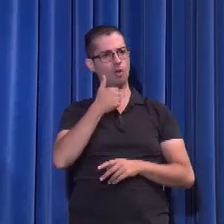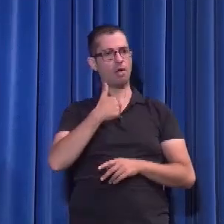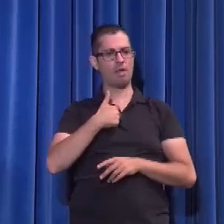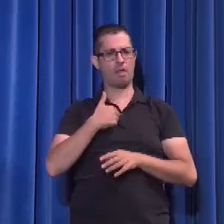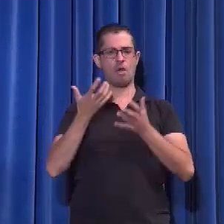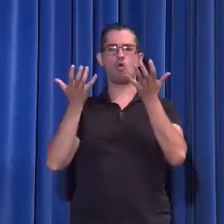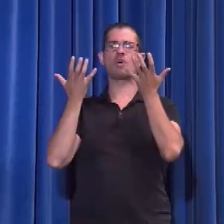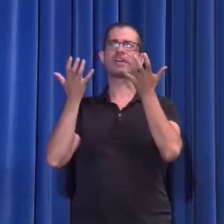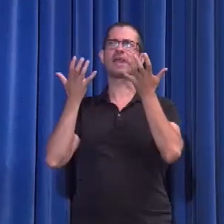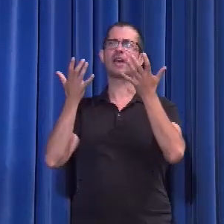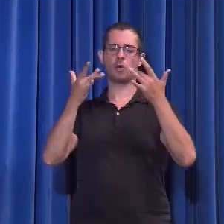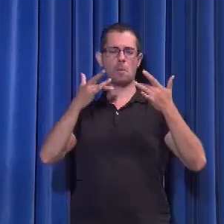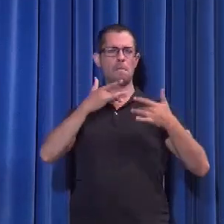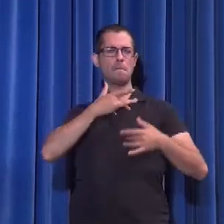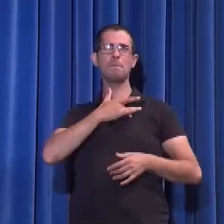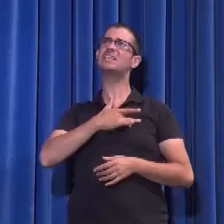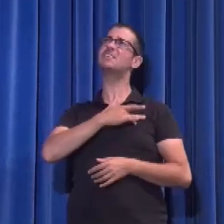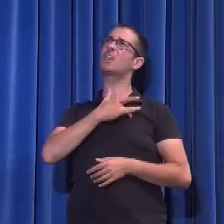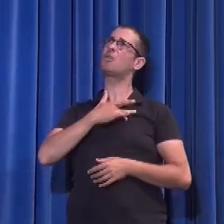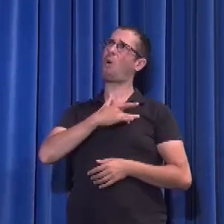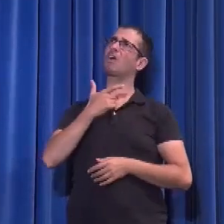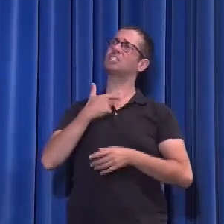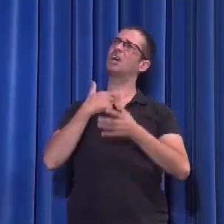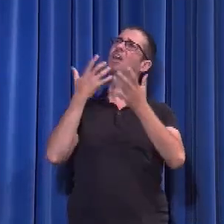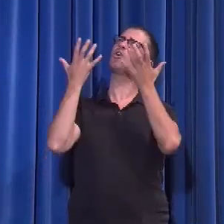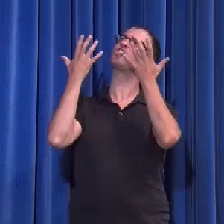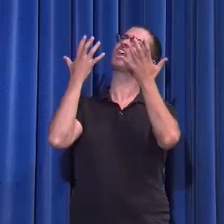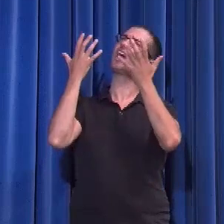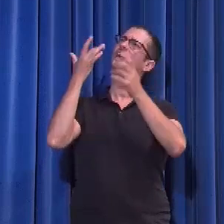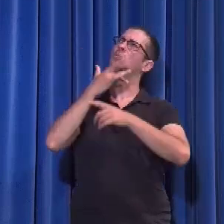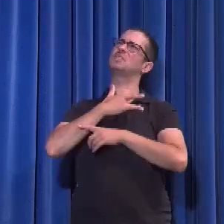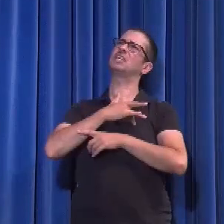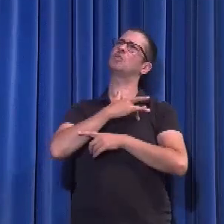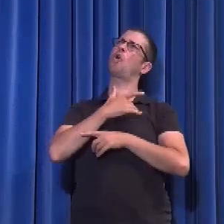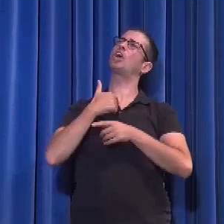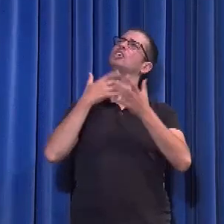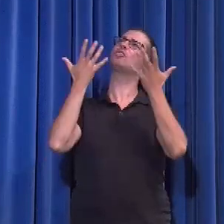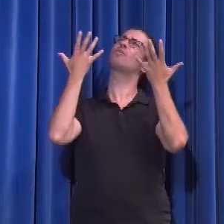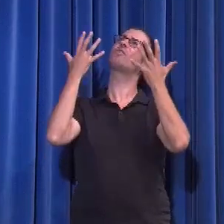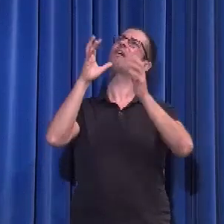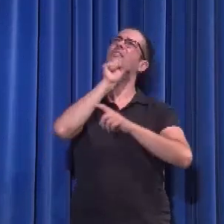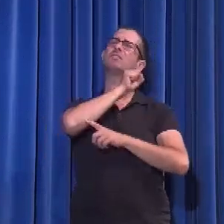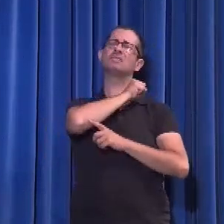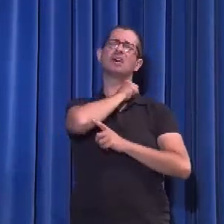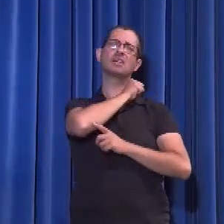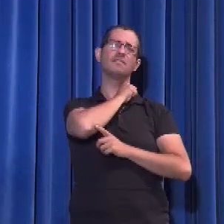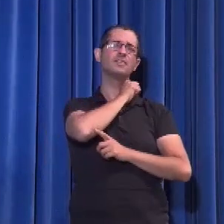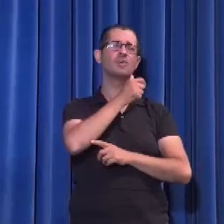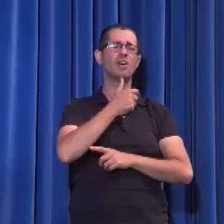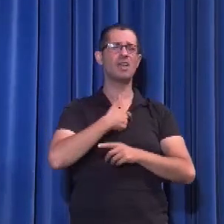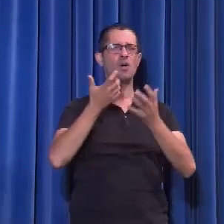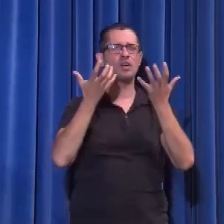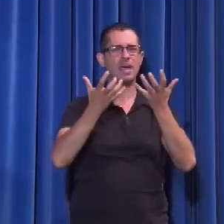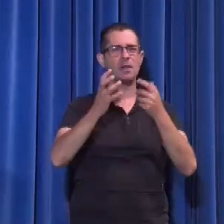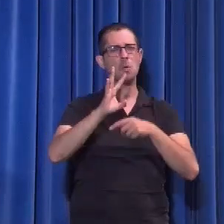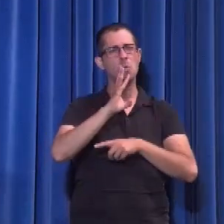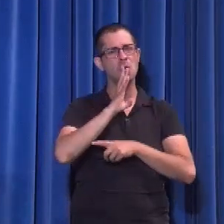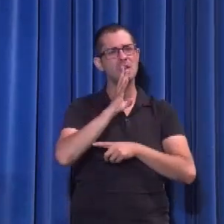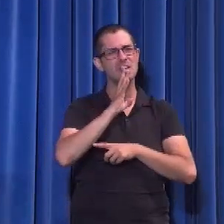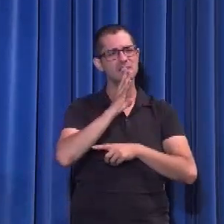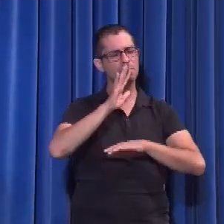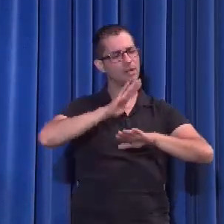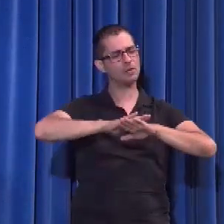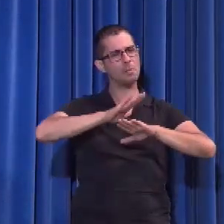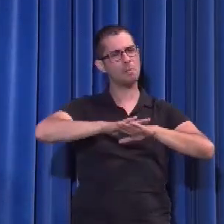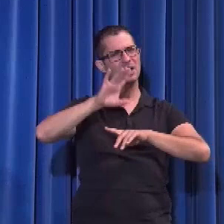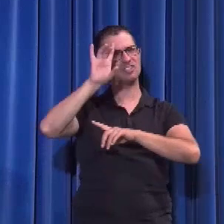misericórdia. Eu quero misericórdia e não sacrifício. Eu quero o conhecimento de Deus mais do que